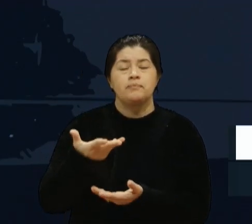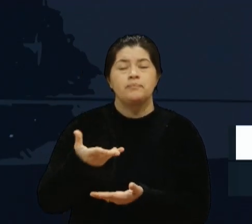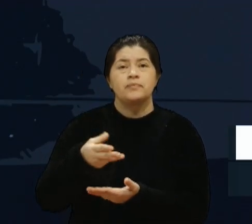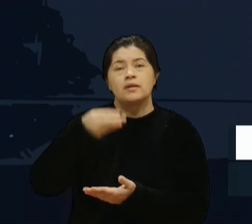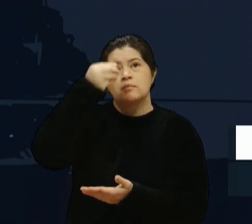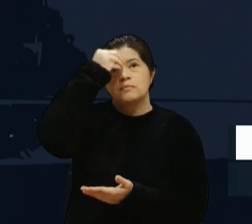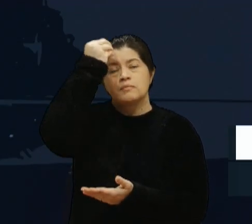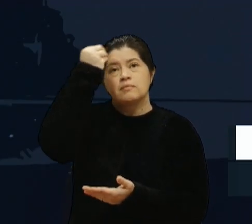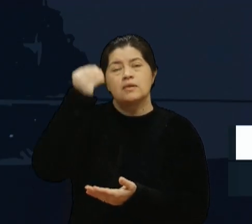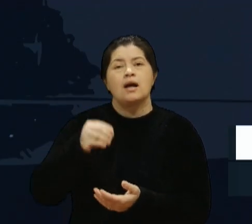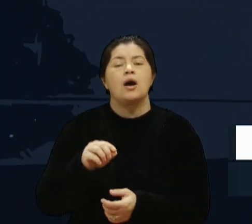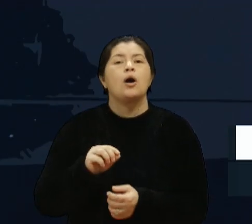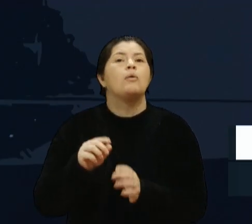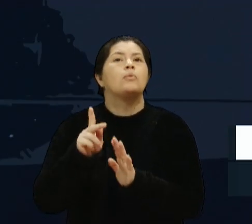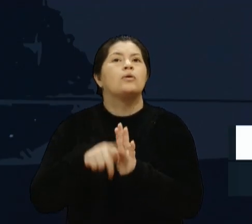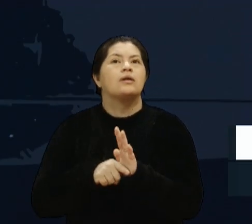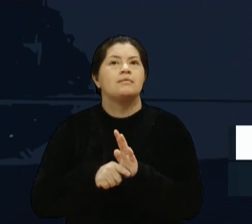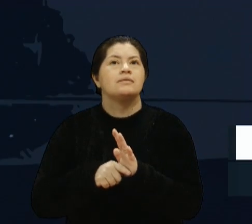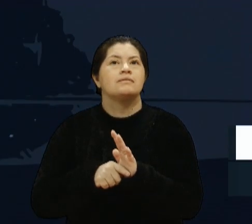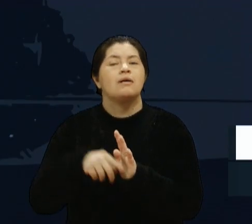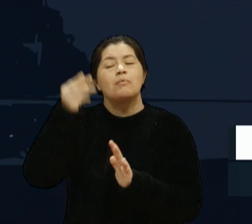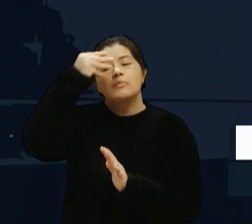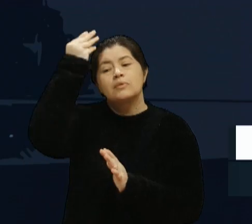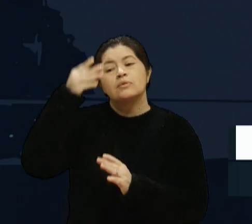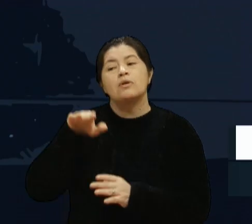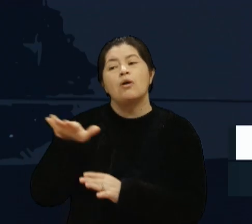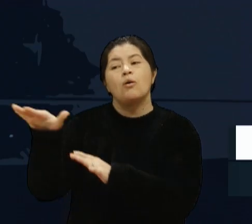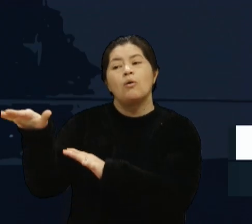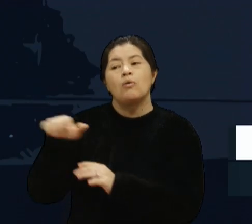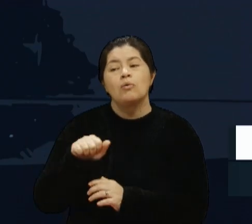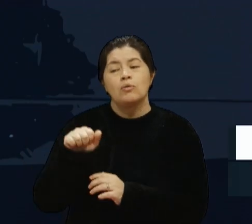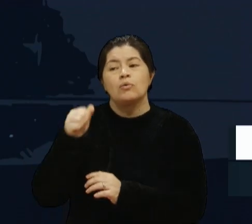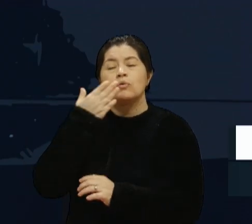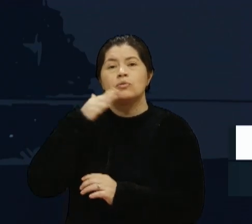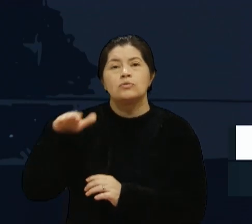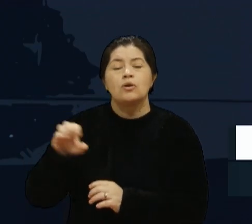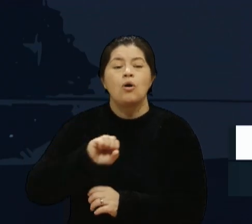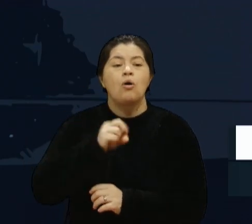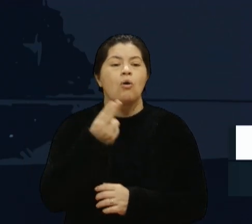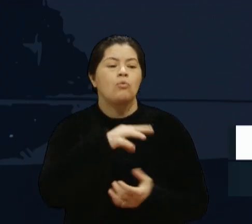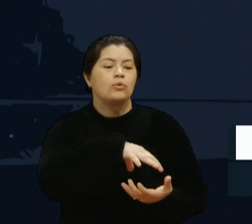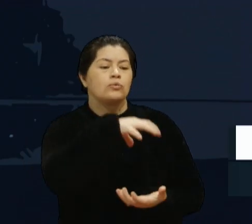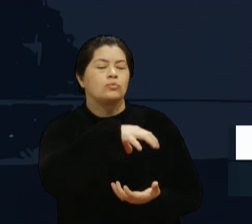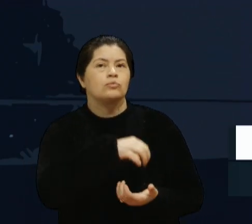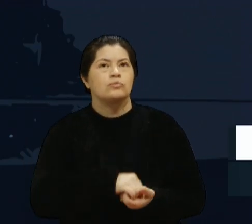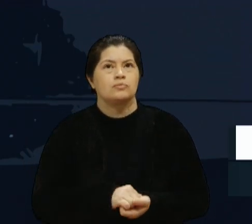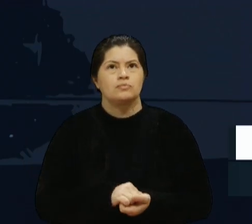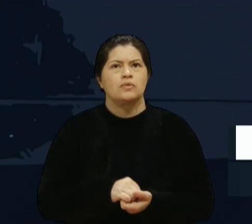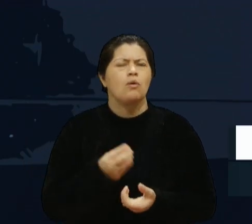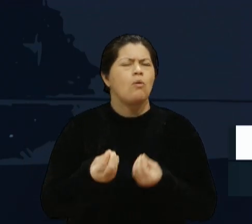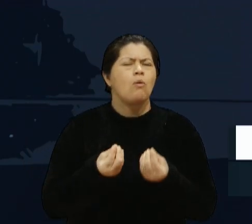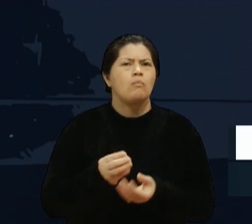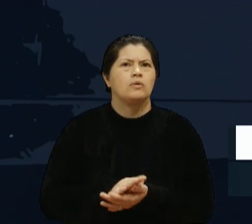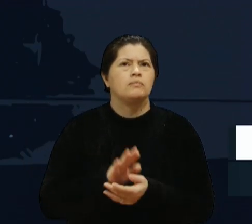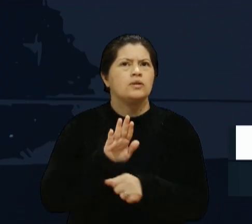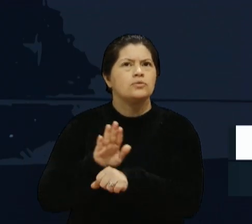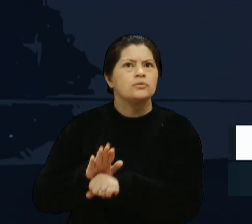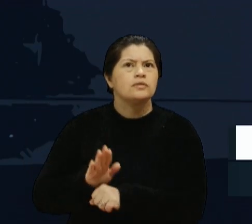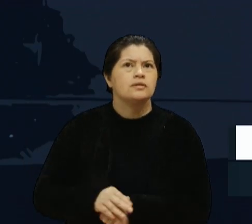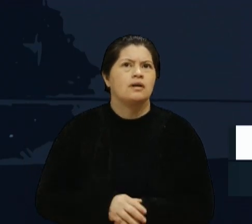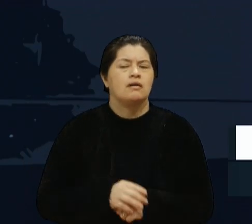um programa que nós criamos para apadrinhar uma criança ou um idoso. Apadrinha como? Tu pode